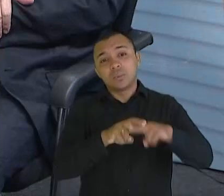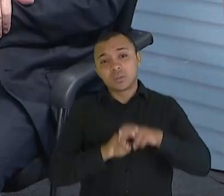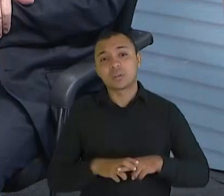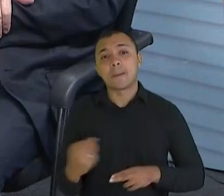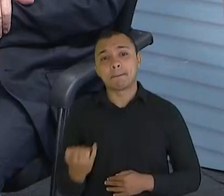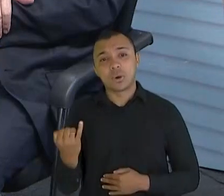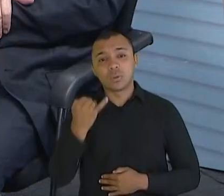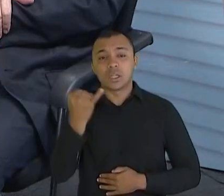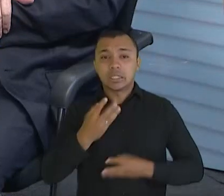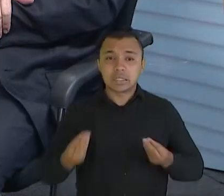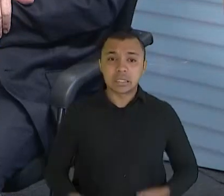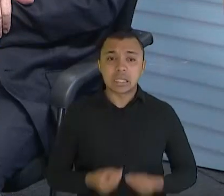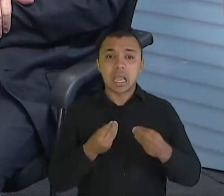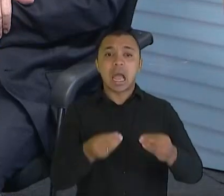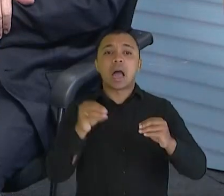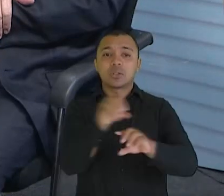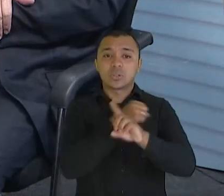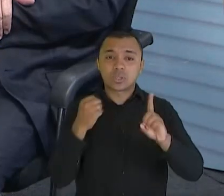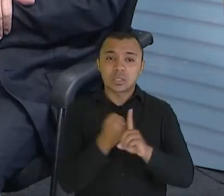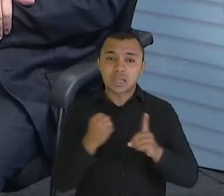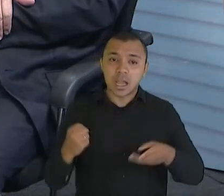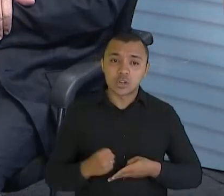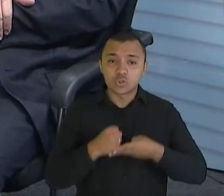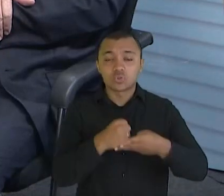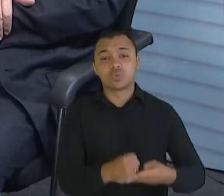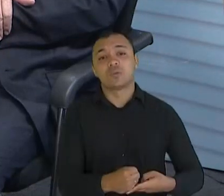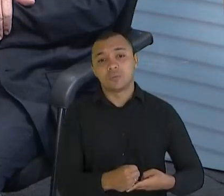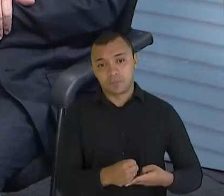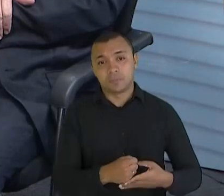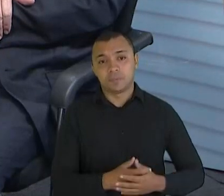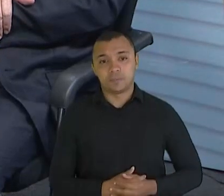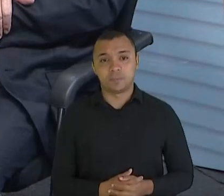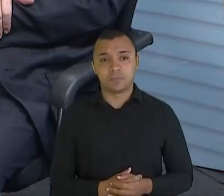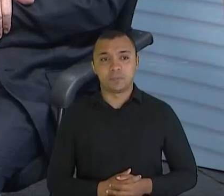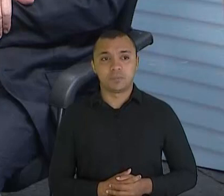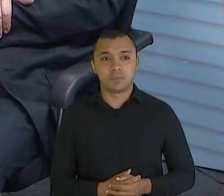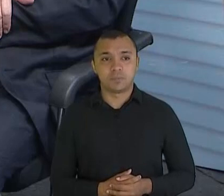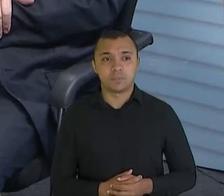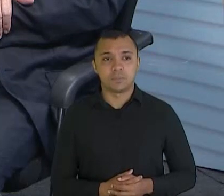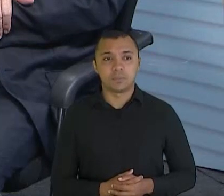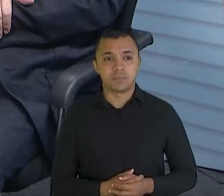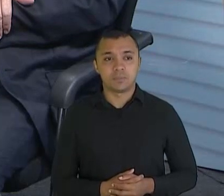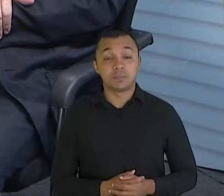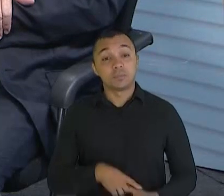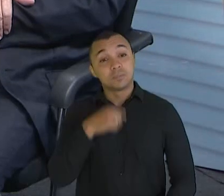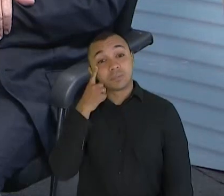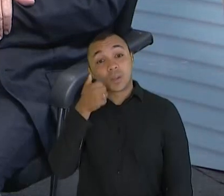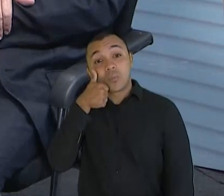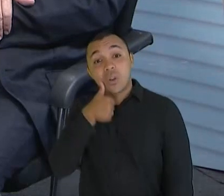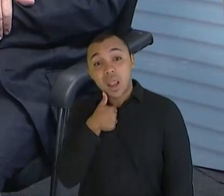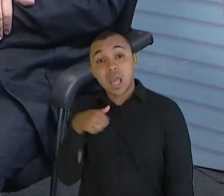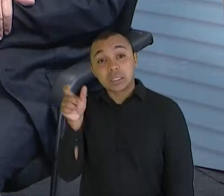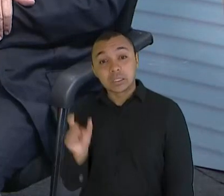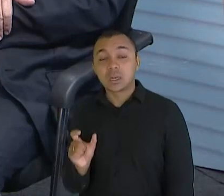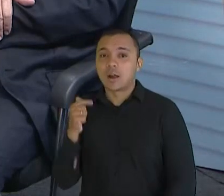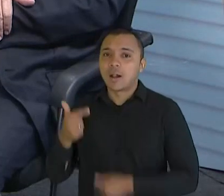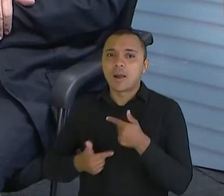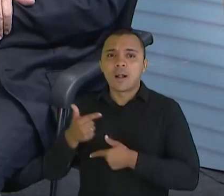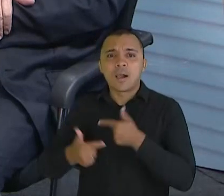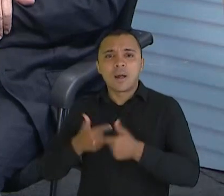qualificar a demanda social, né? Porque, de fato, a trabalhadora que